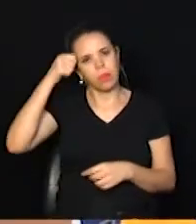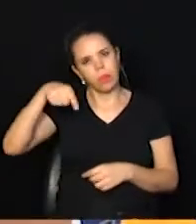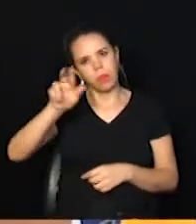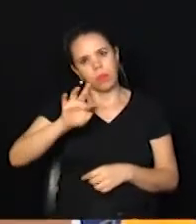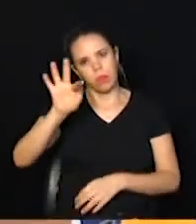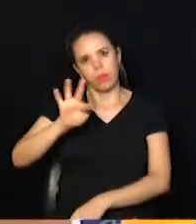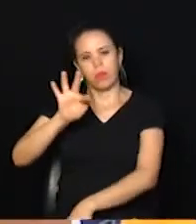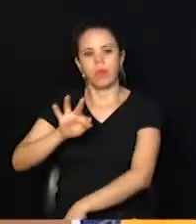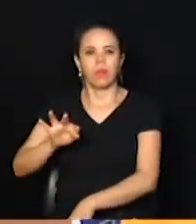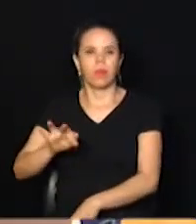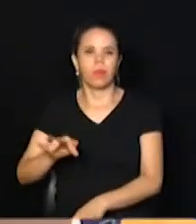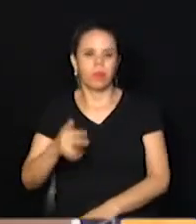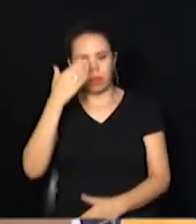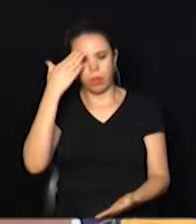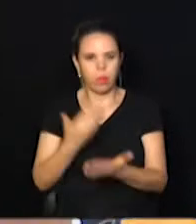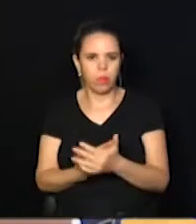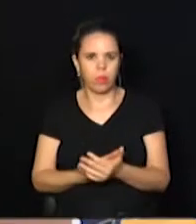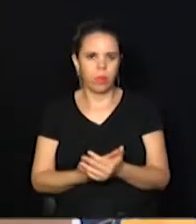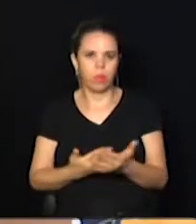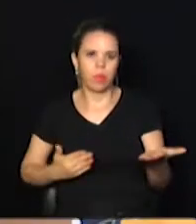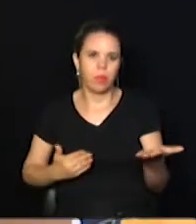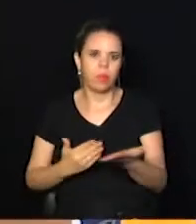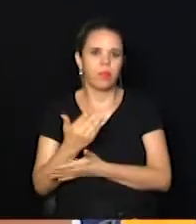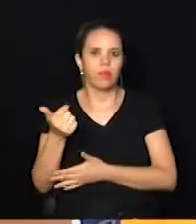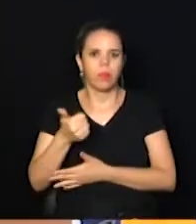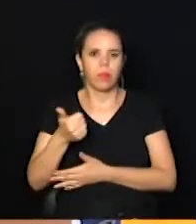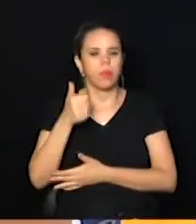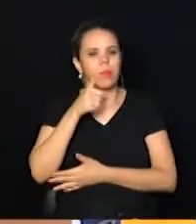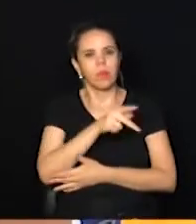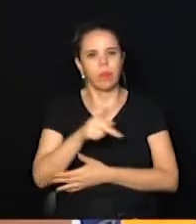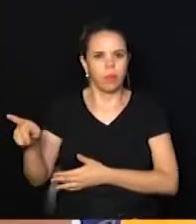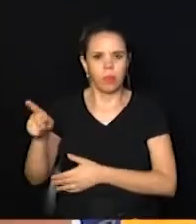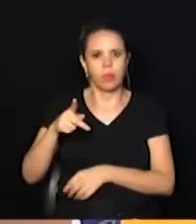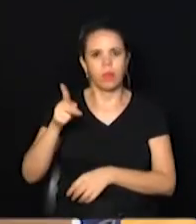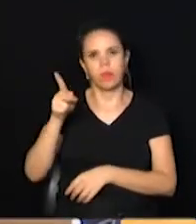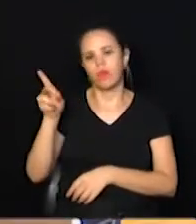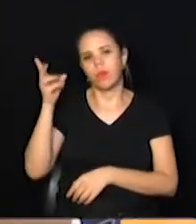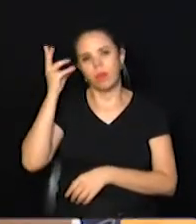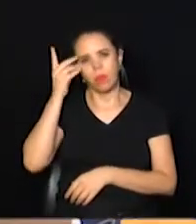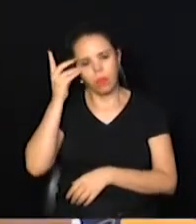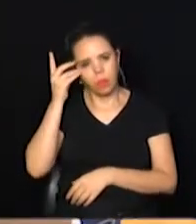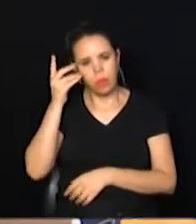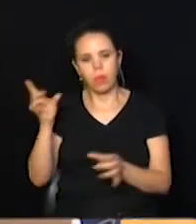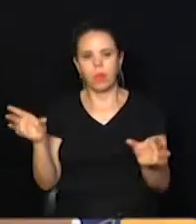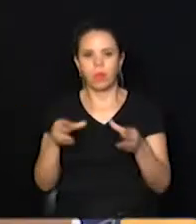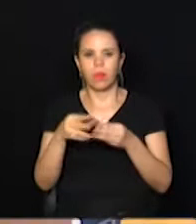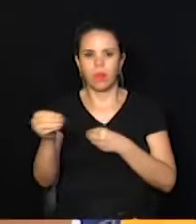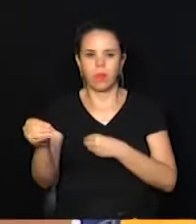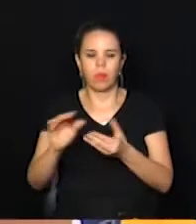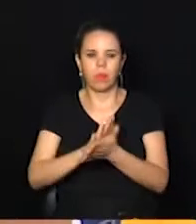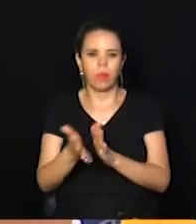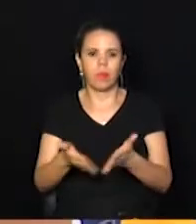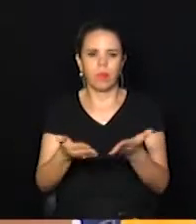universidade. E acredite, companheiro, elegemos ainda a primeira presidenta desse país. Erradicamos a miséria, mandamos o